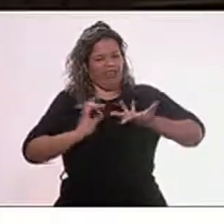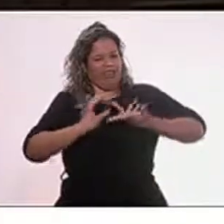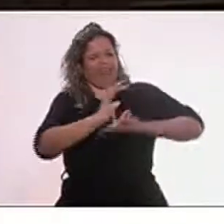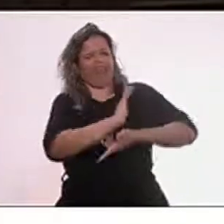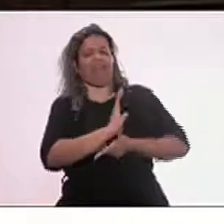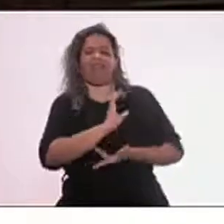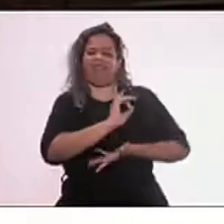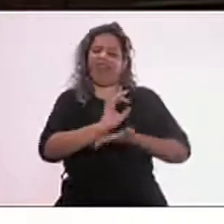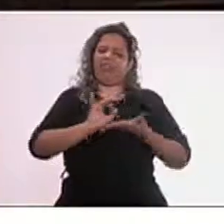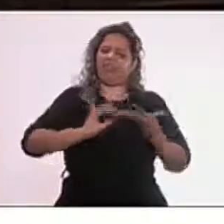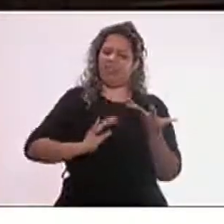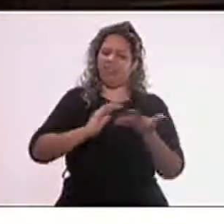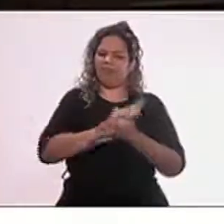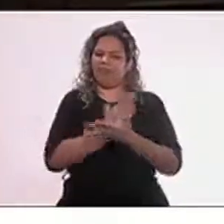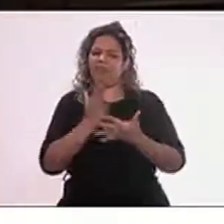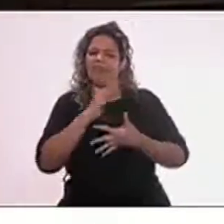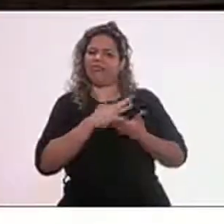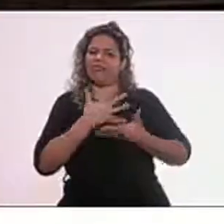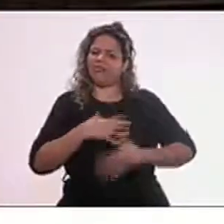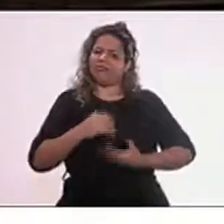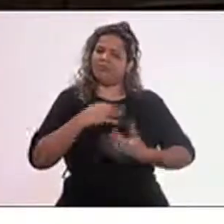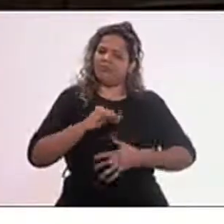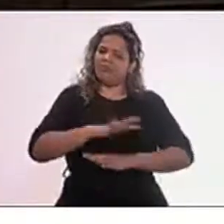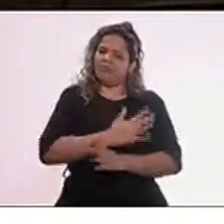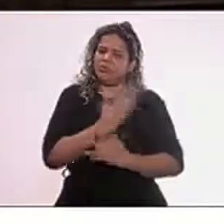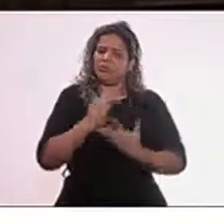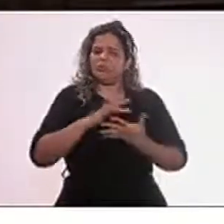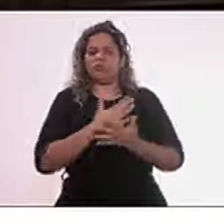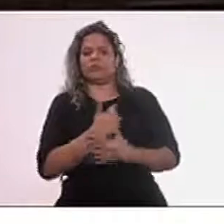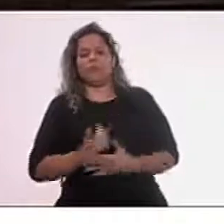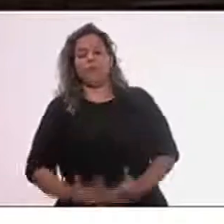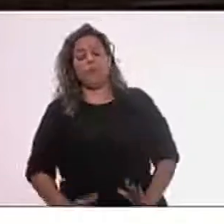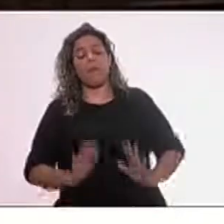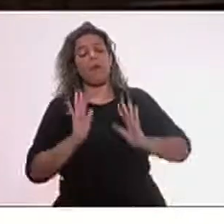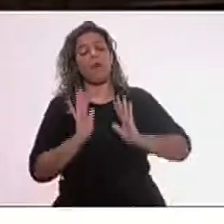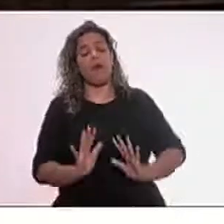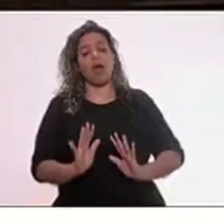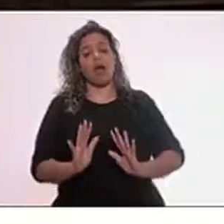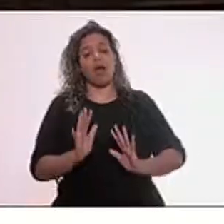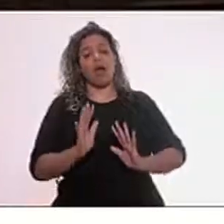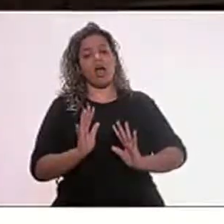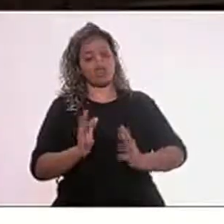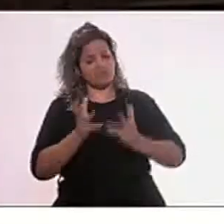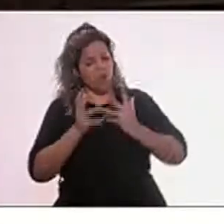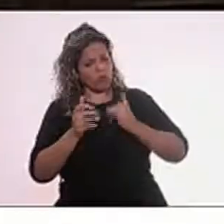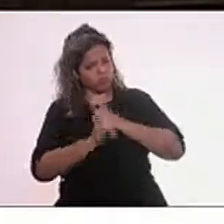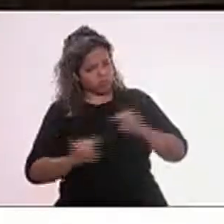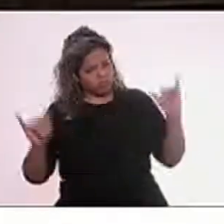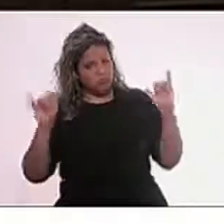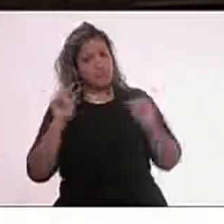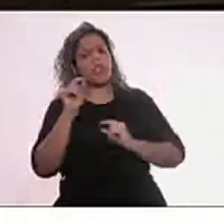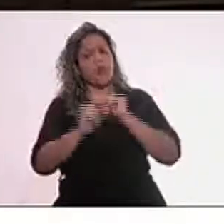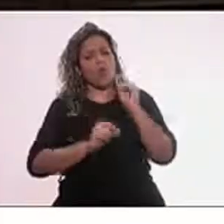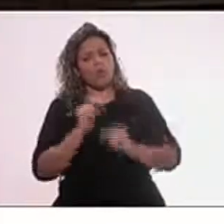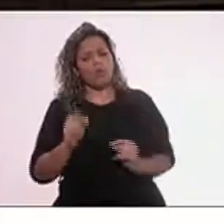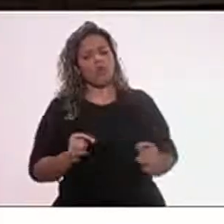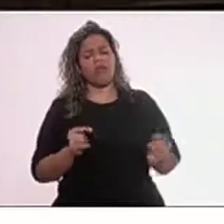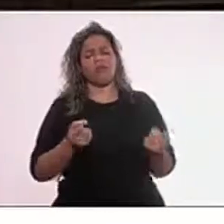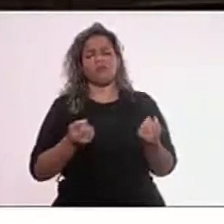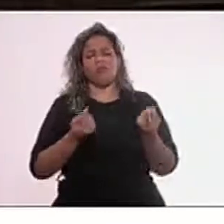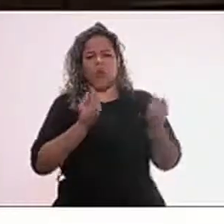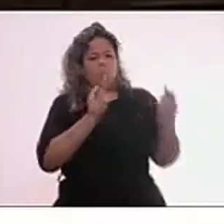decisões vão conformando a ideia desse governo, mas ainda assim faço questão de explicitar a mais